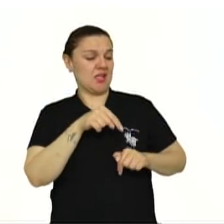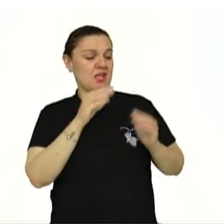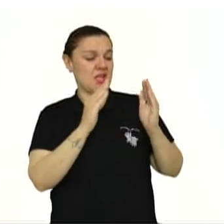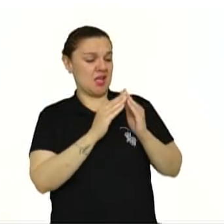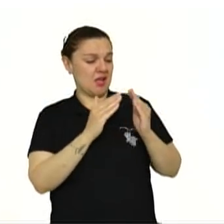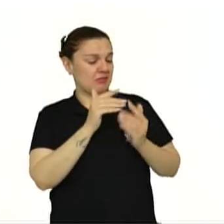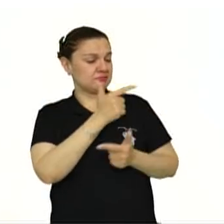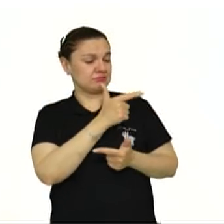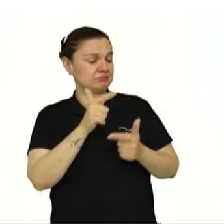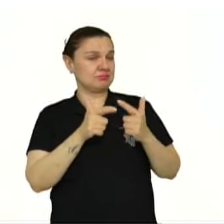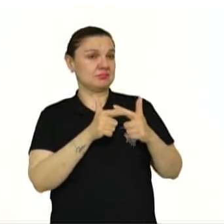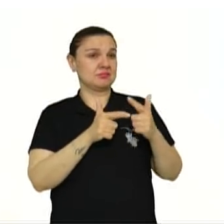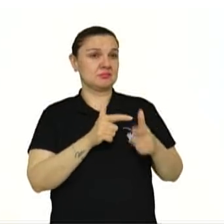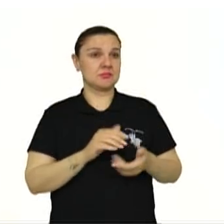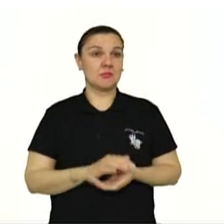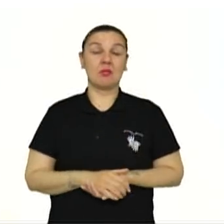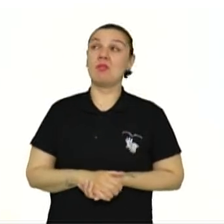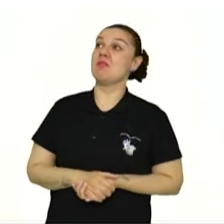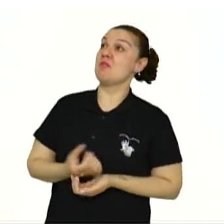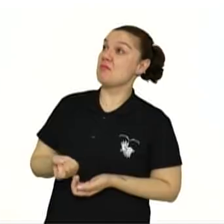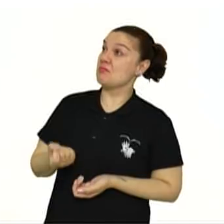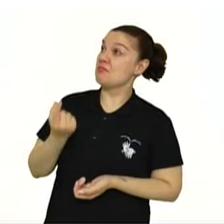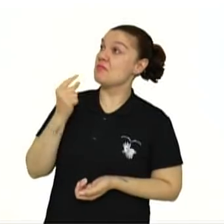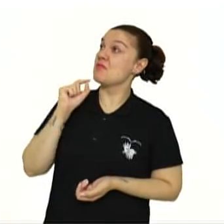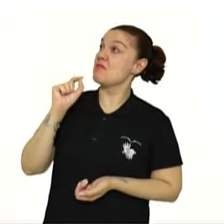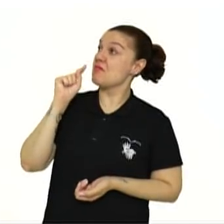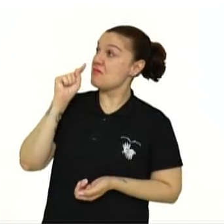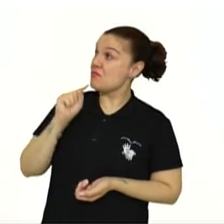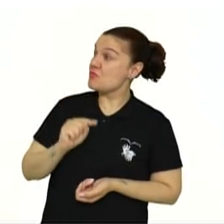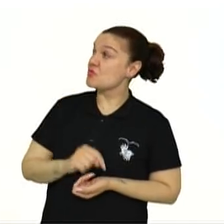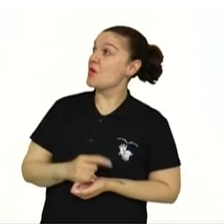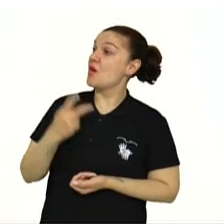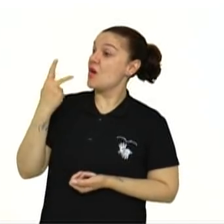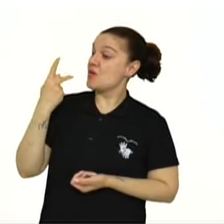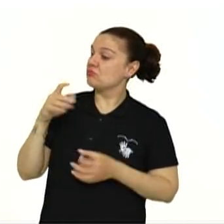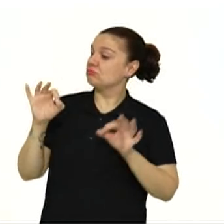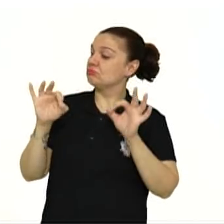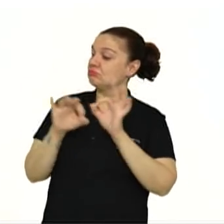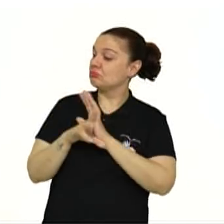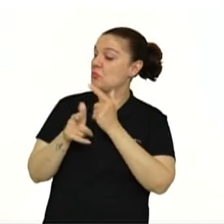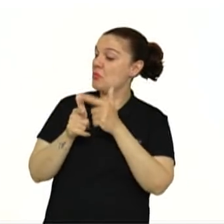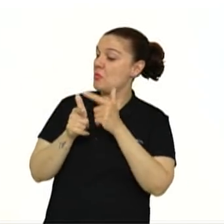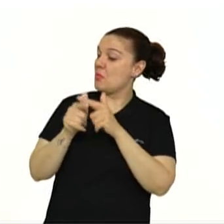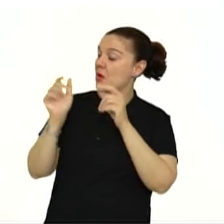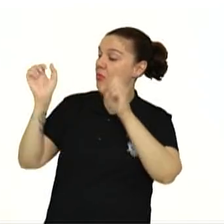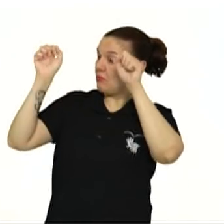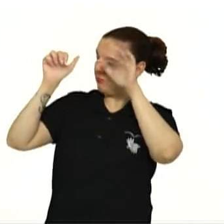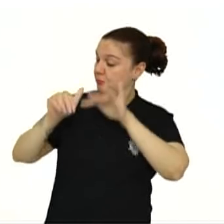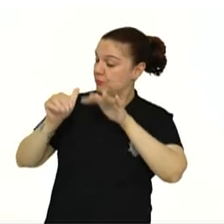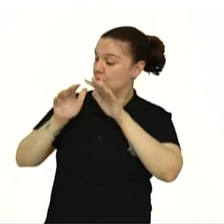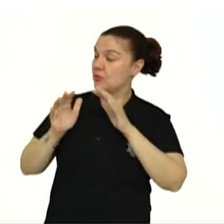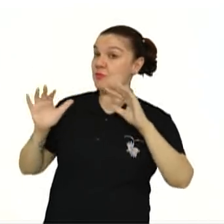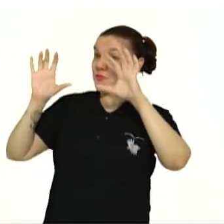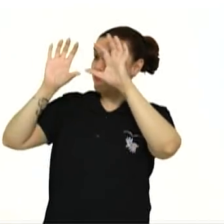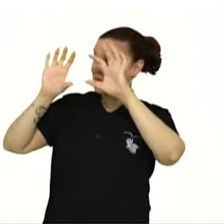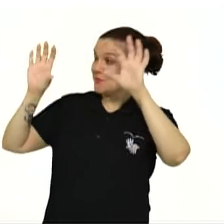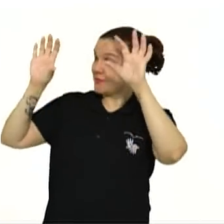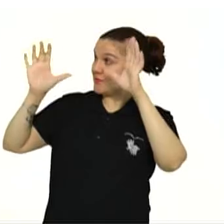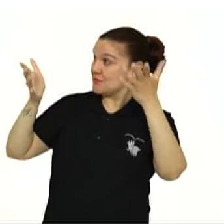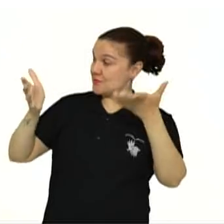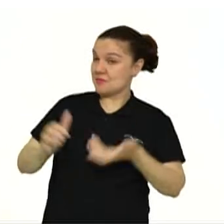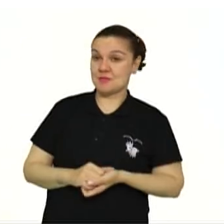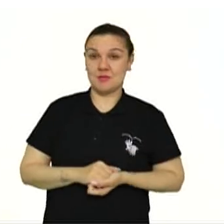problema. Quem diria? A solução caiu do céu. Então aqui,